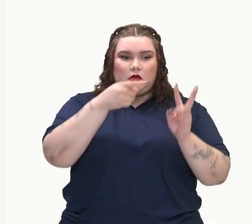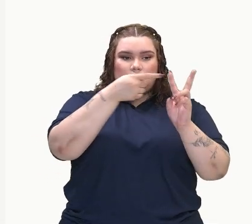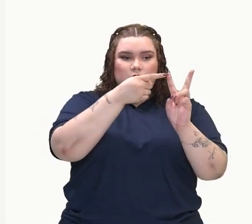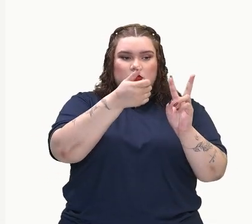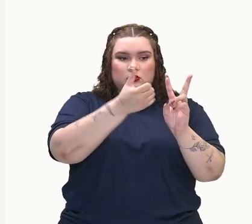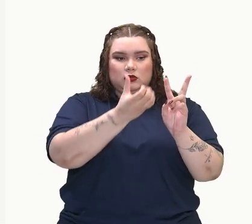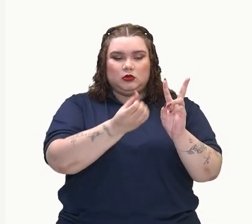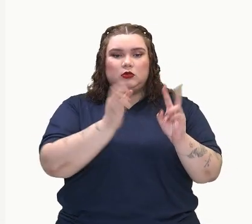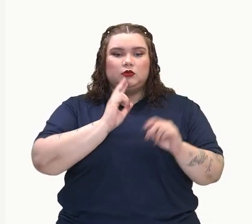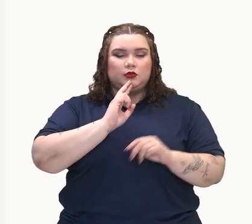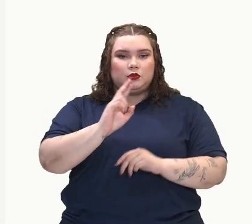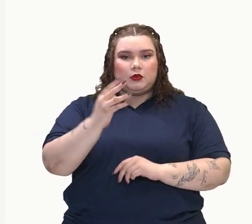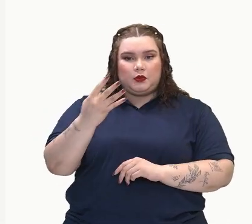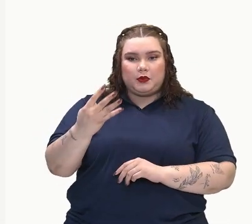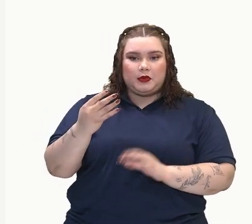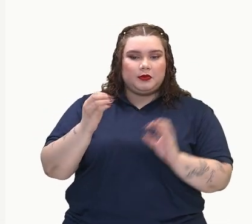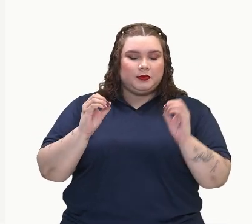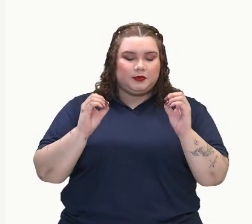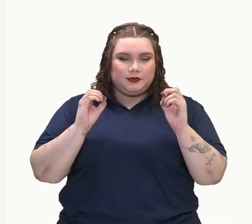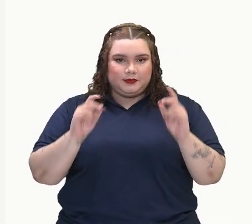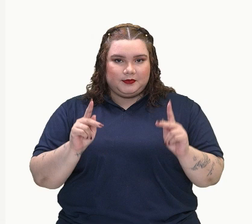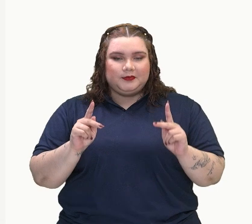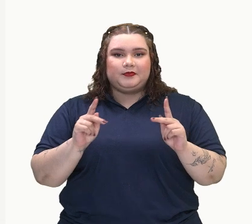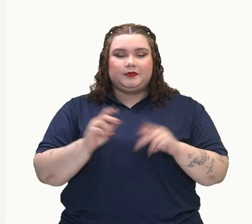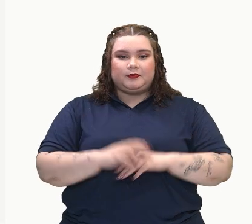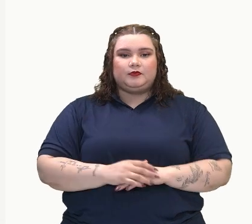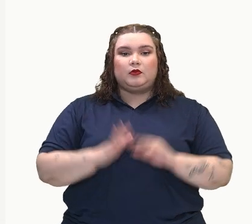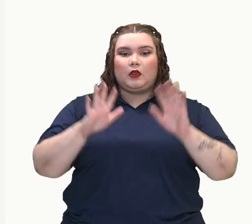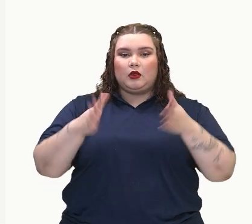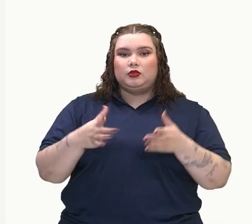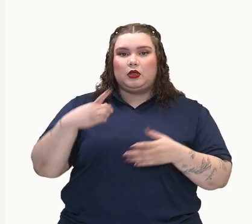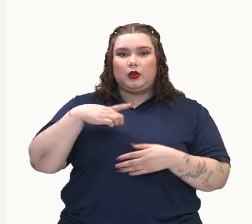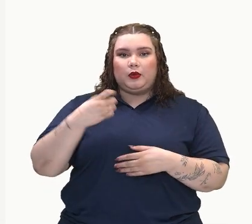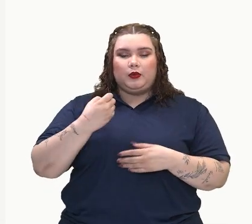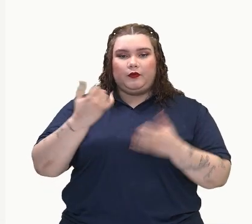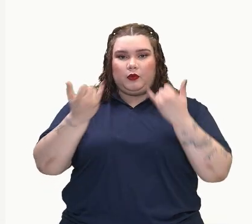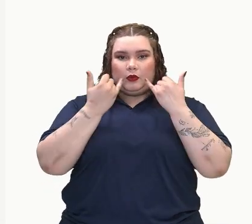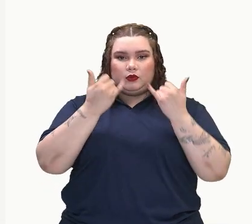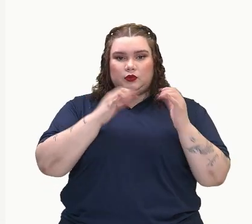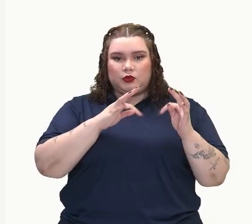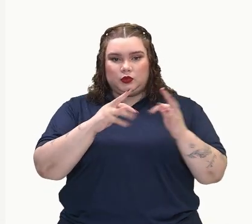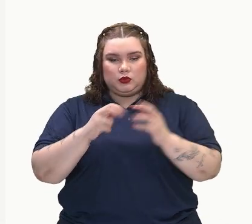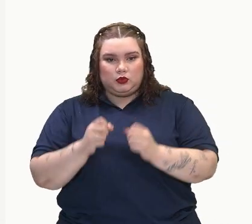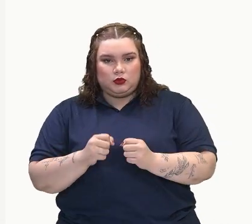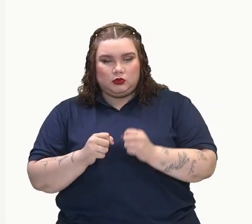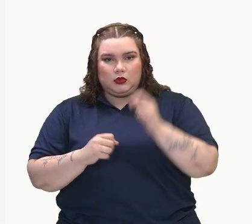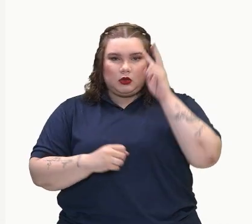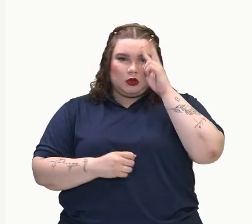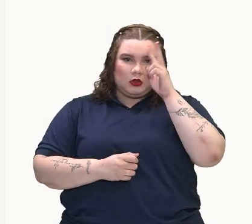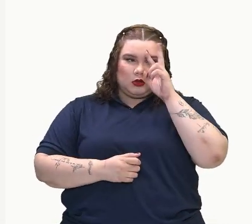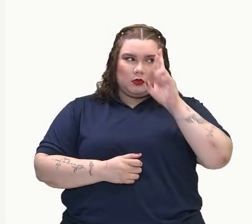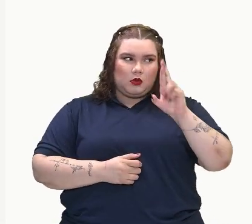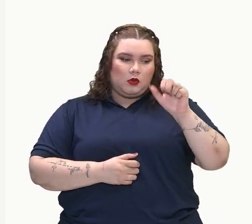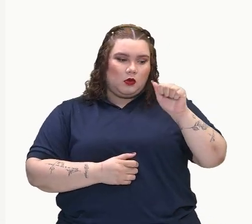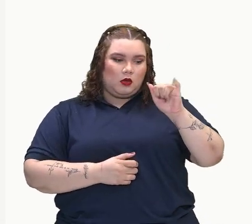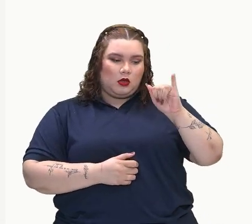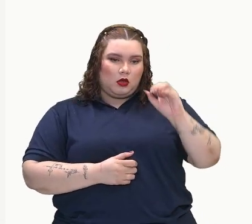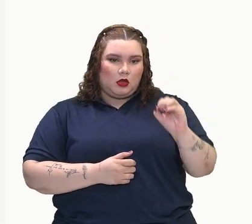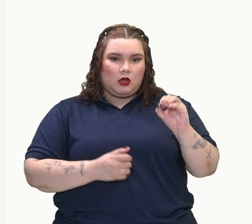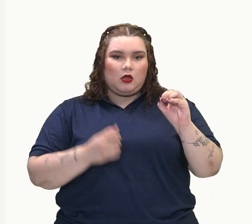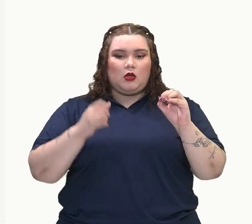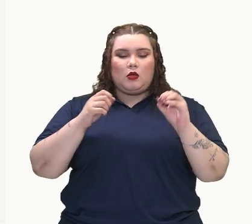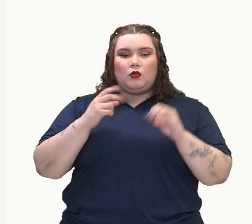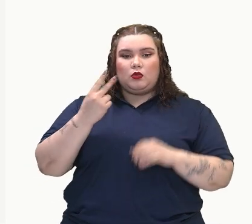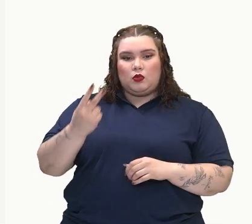portanto, o raio é igual a 4. Bacana. Então, já temos os valores dos dois raios. Lembrando que o raio, né? 2 é igual a